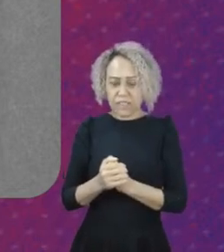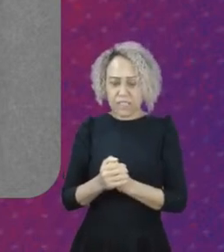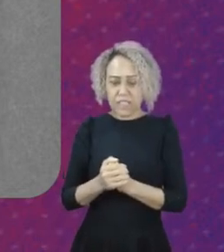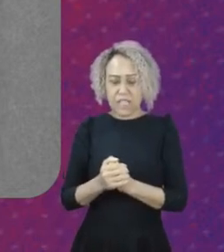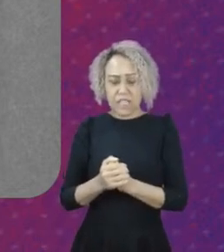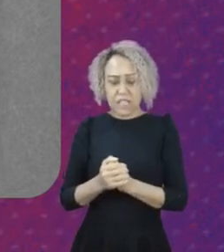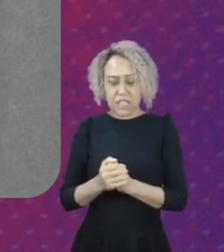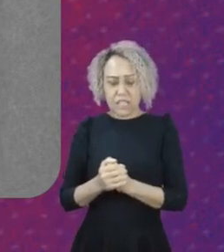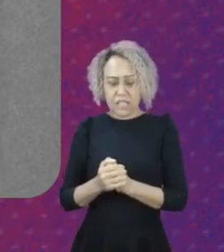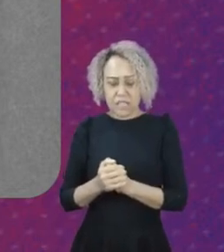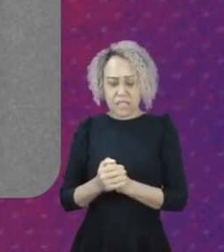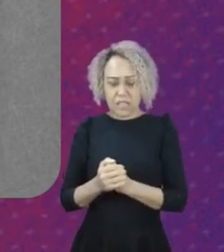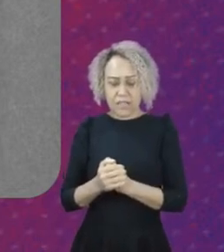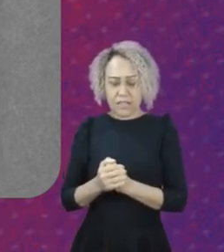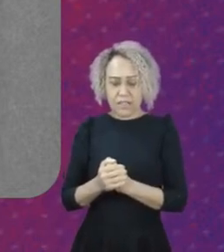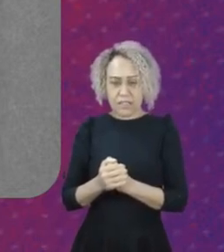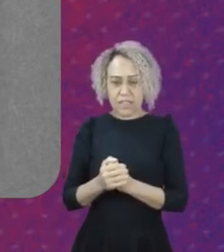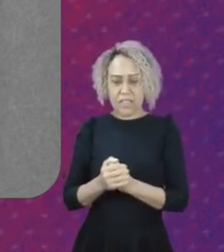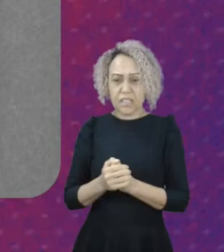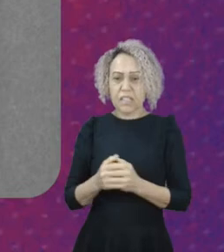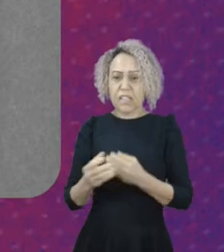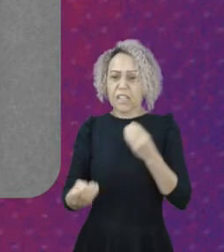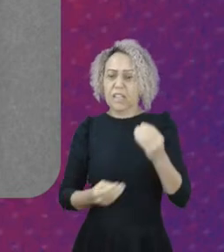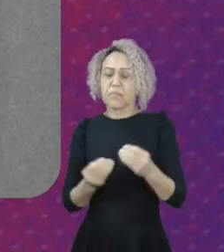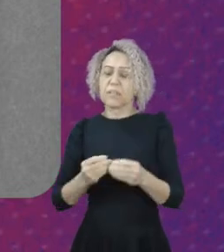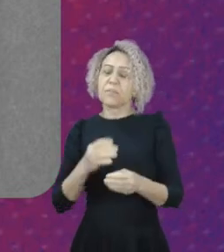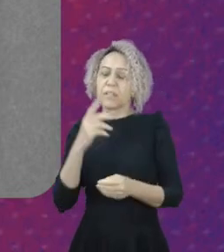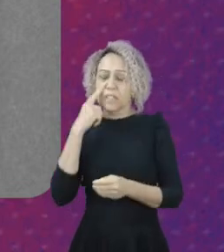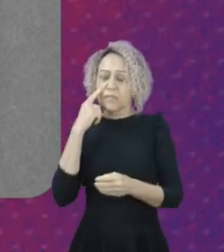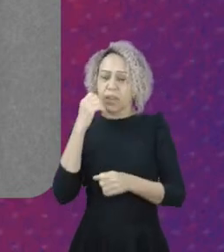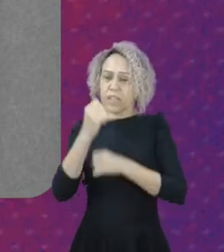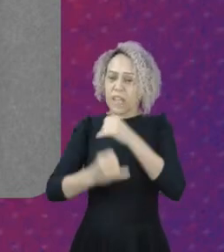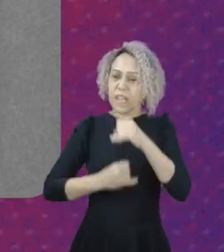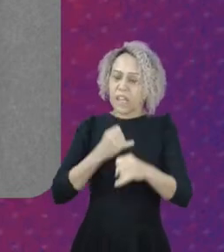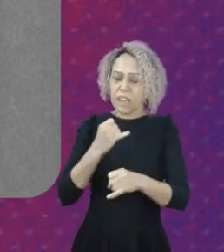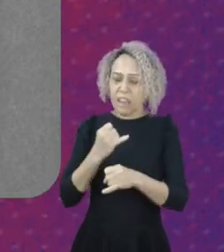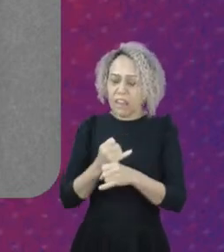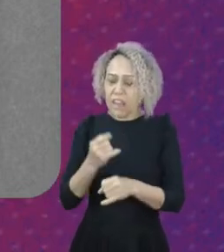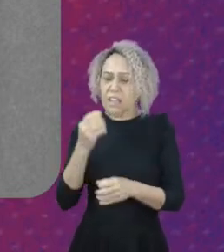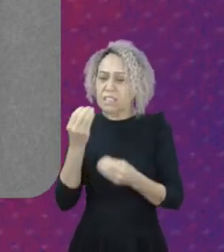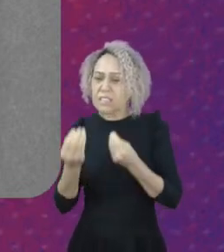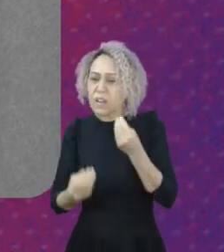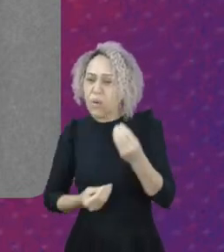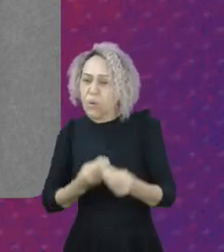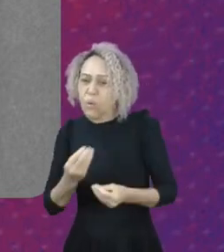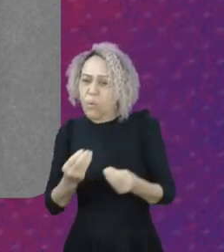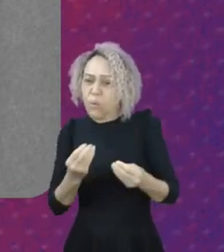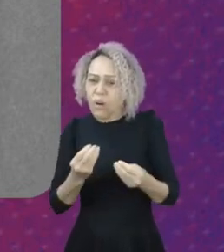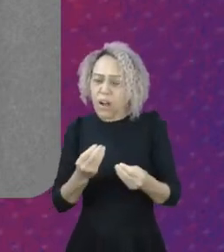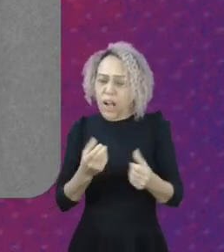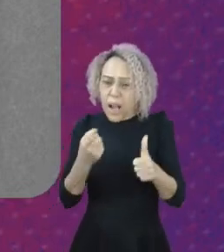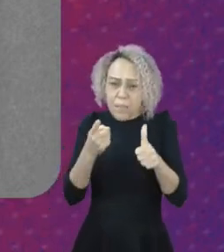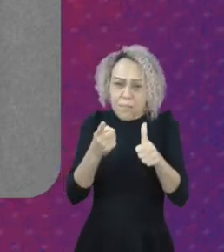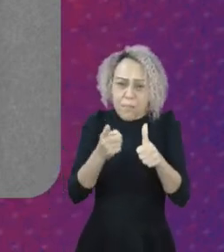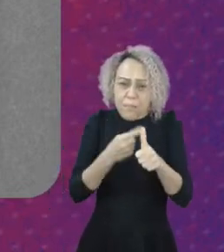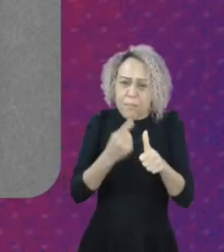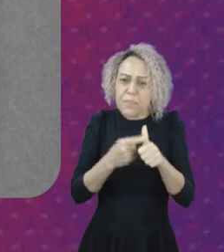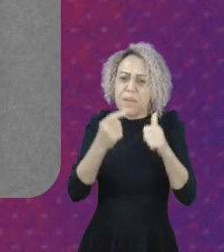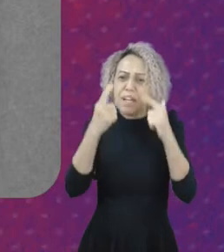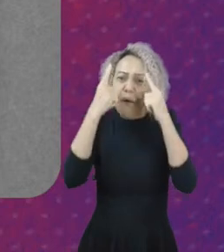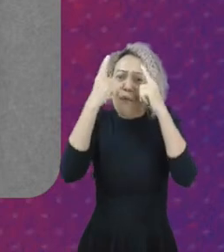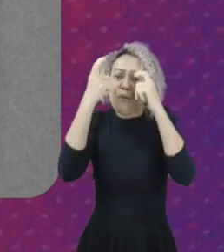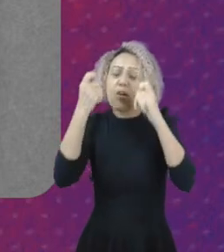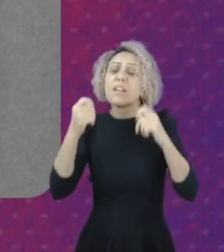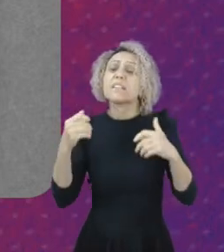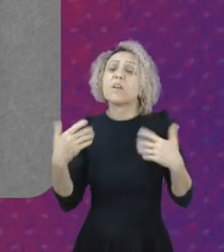vê nos noticiários, na internet. Essa não é a primeira forma de violência. A primeira forma de violência é